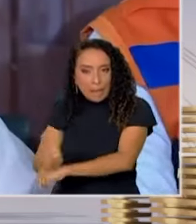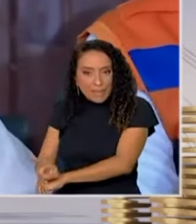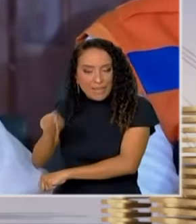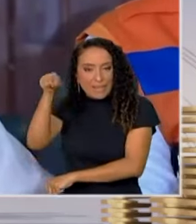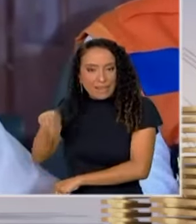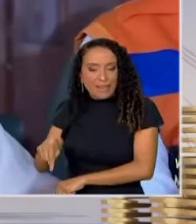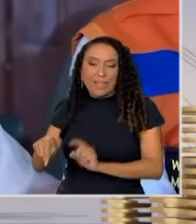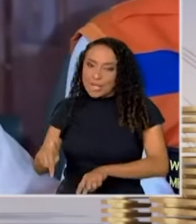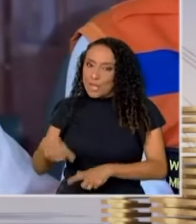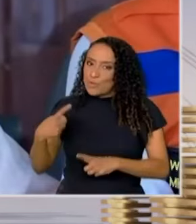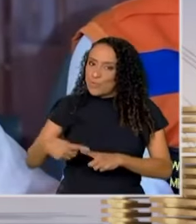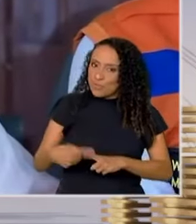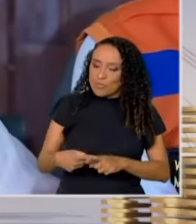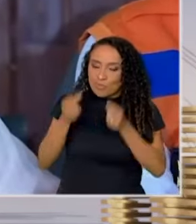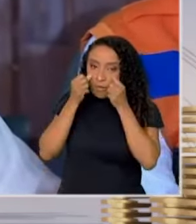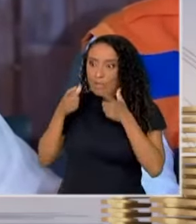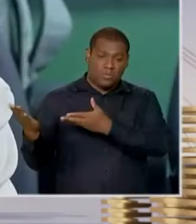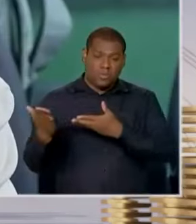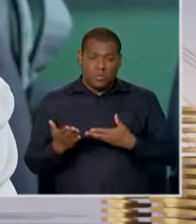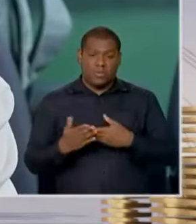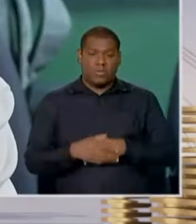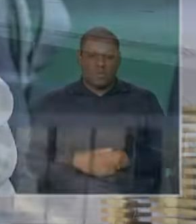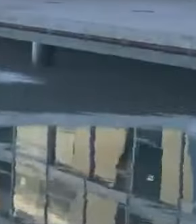A avaliação que se faz é de que é preciso uma